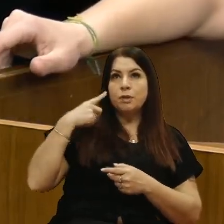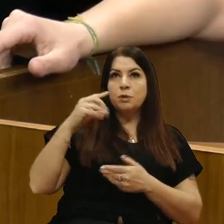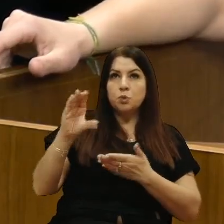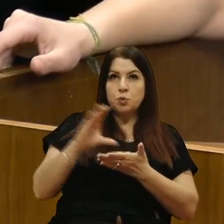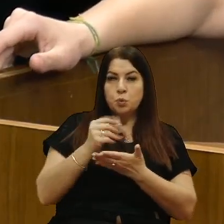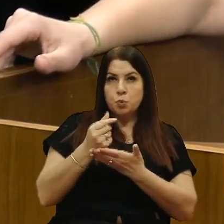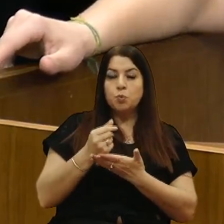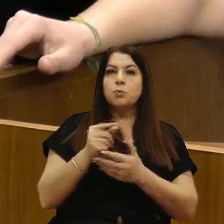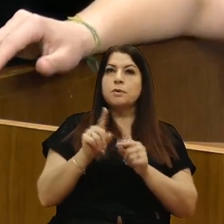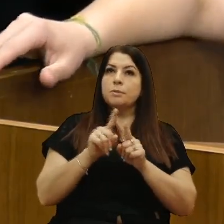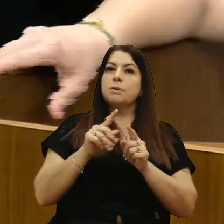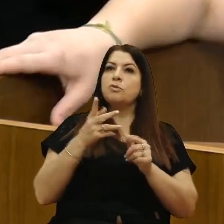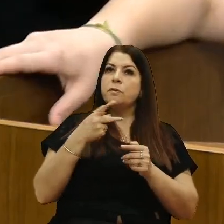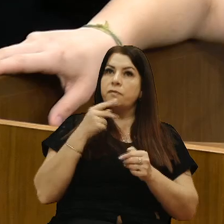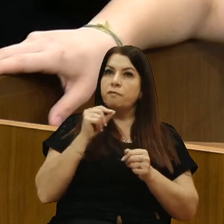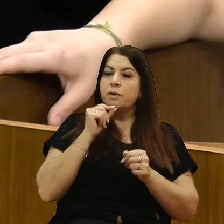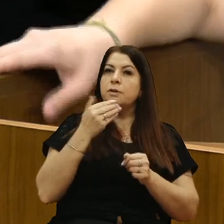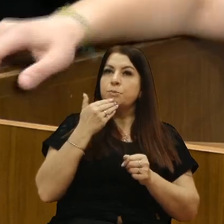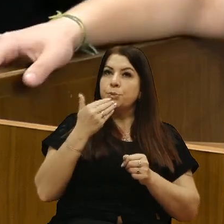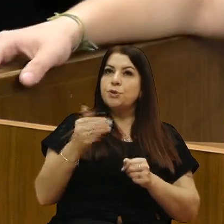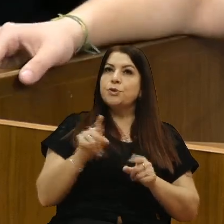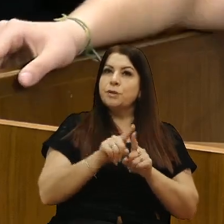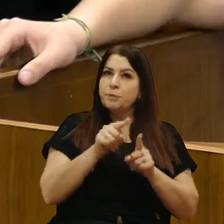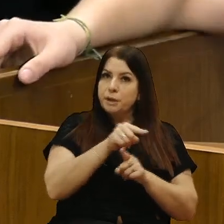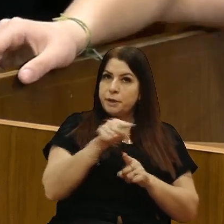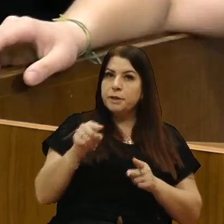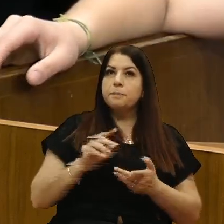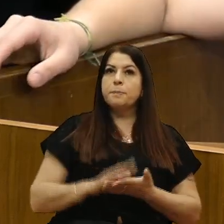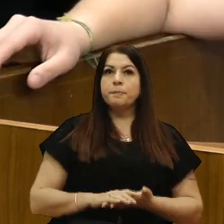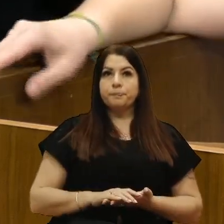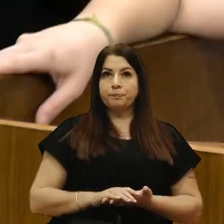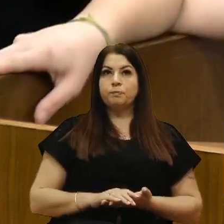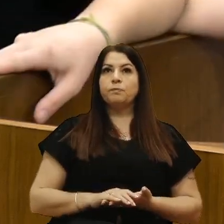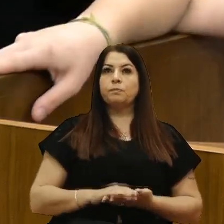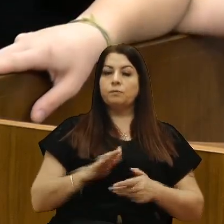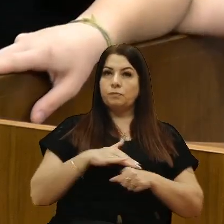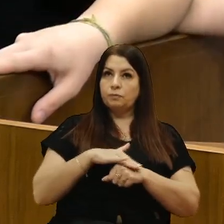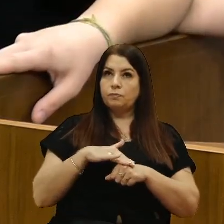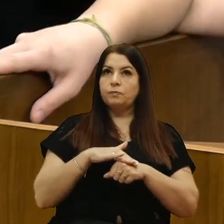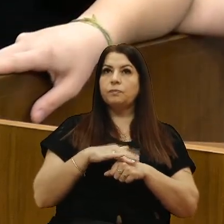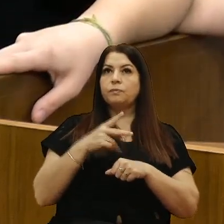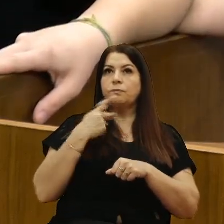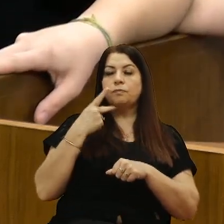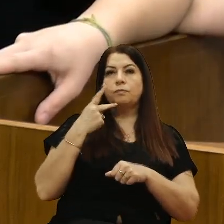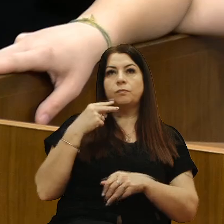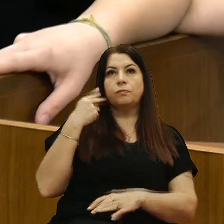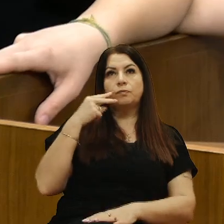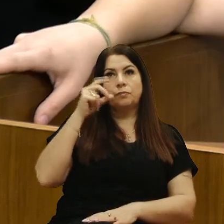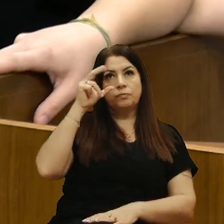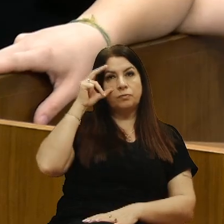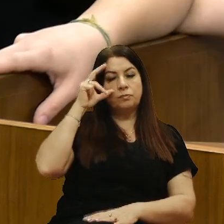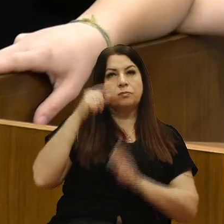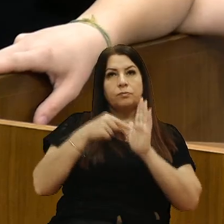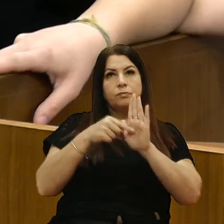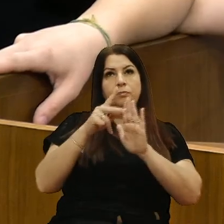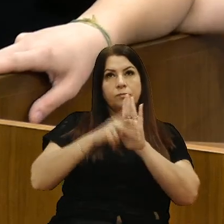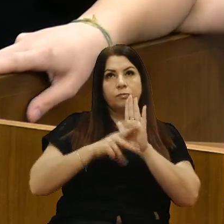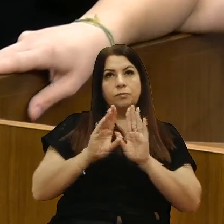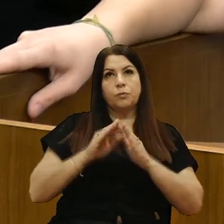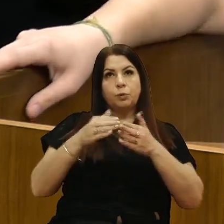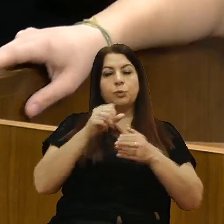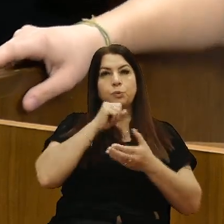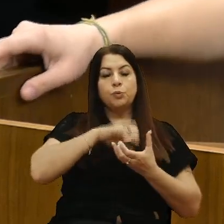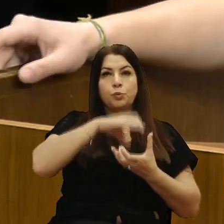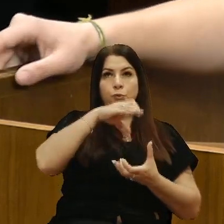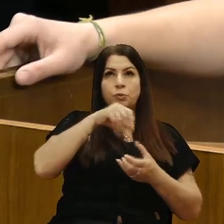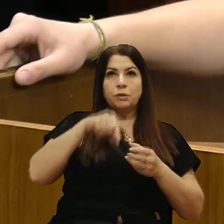recurso. Já faço esse pedido também aqui. Também falei para ela que falaria com a vereadora Sandra Boneto para apresentar esse projeto para a Comissão do Idoso aqui da